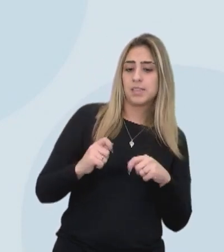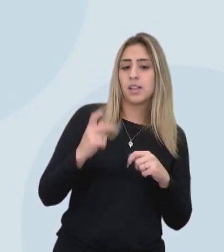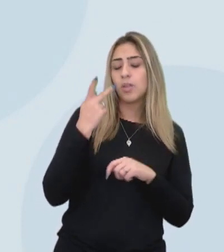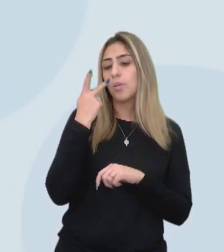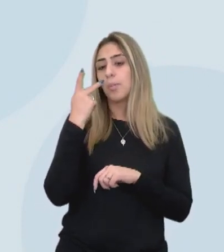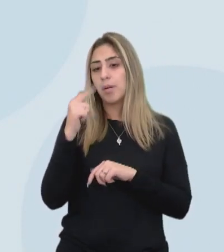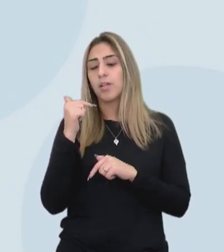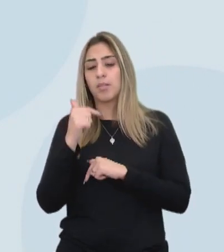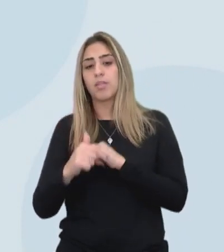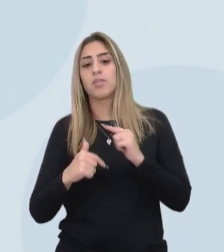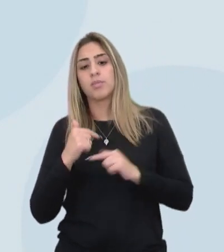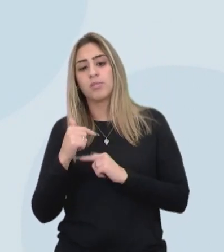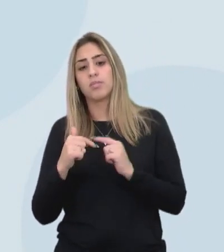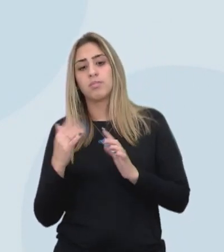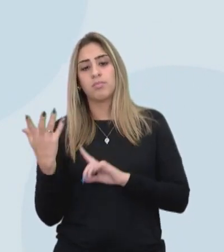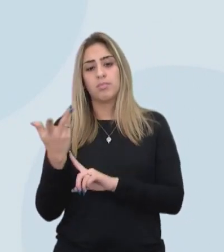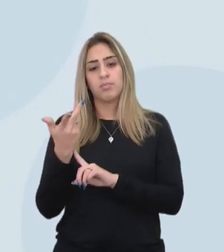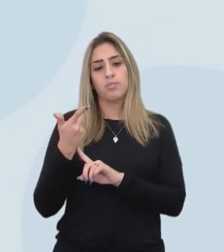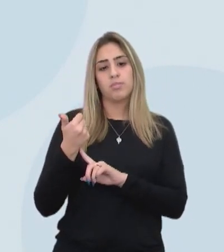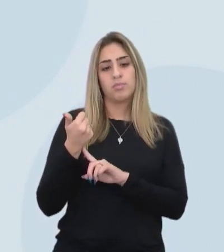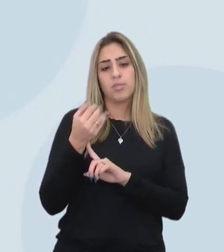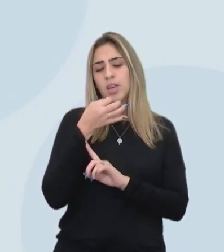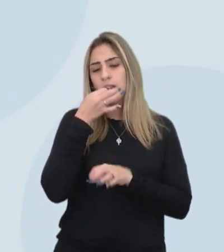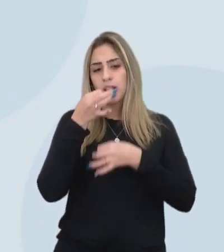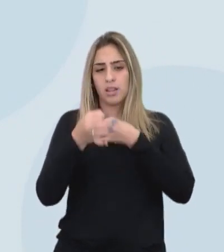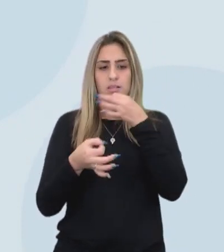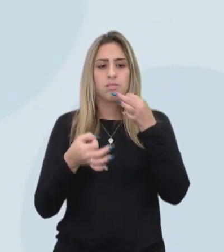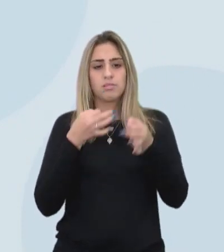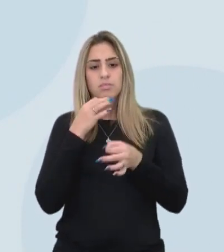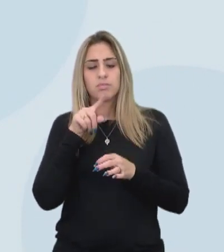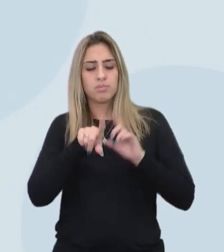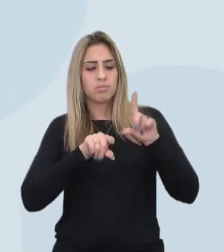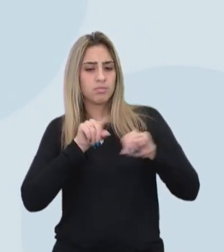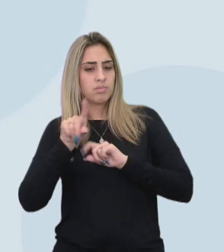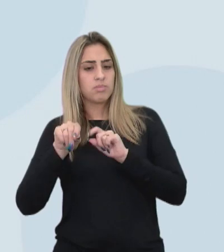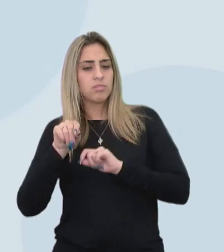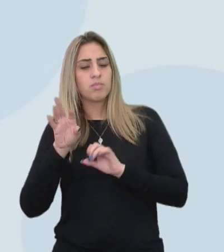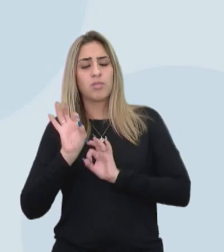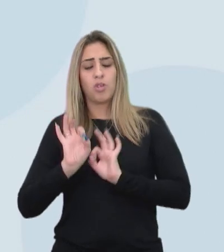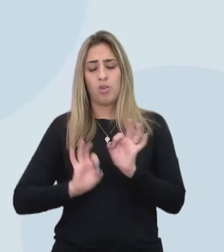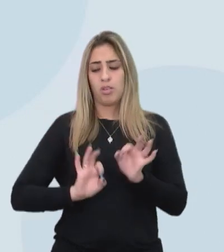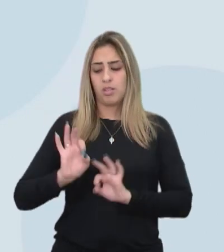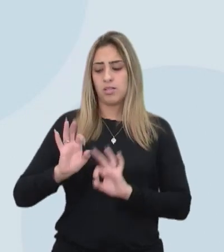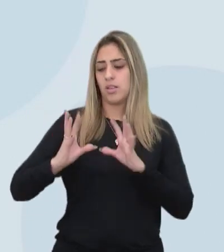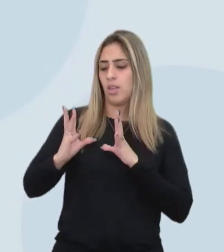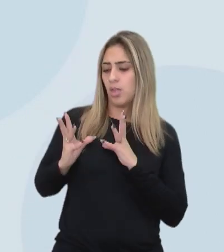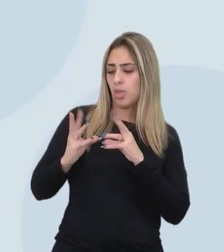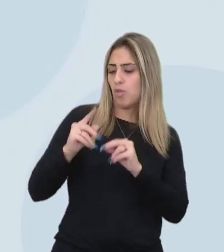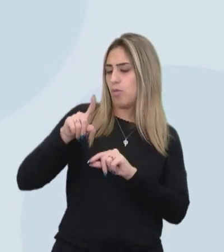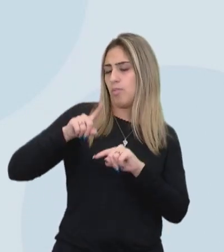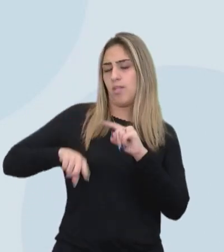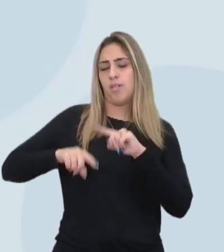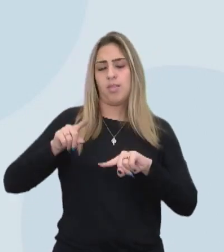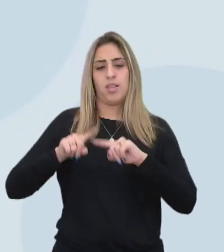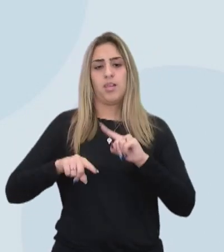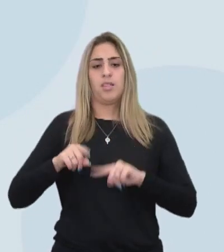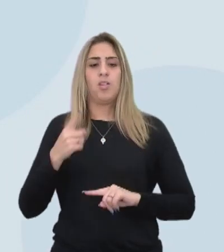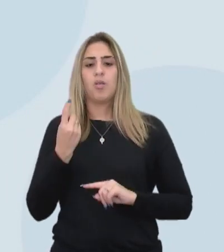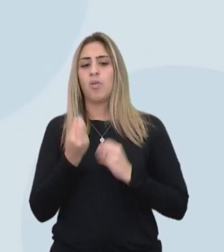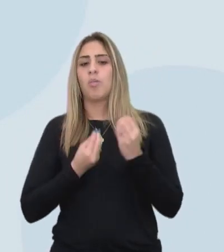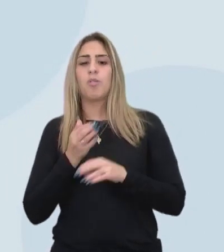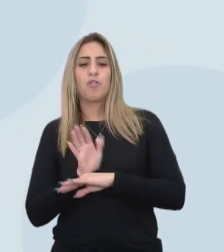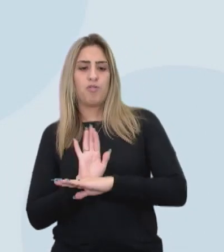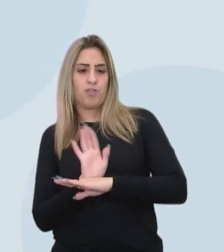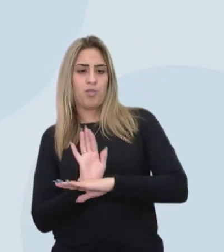em um trabalho minucioso e criterioso, selecionar e organizar todo esse material como um filme.